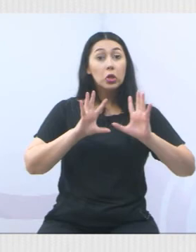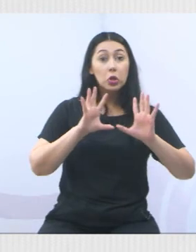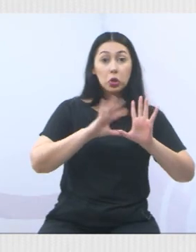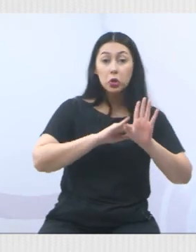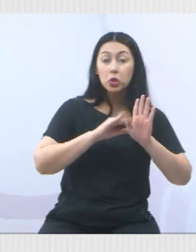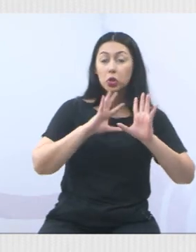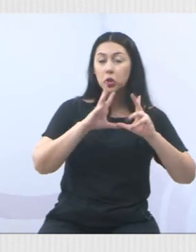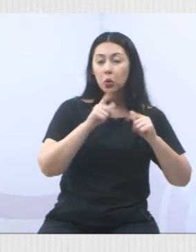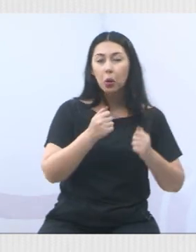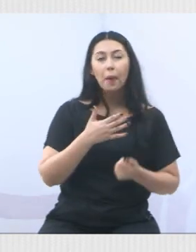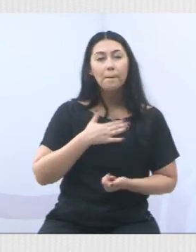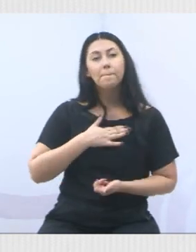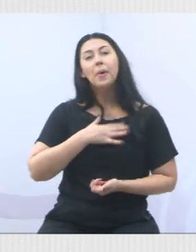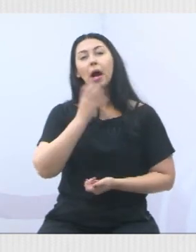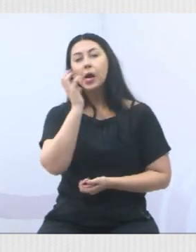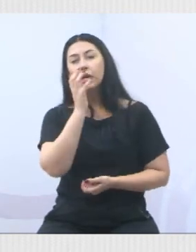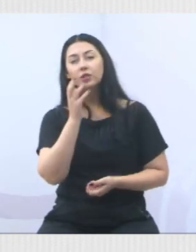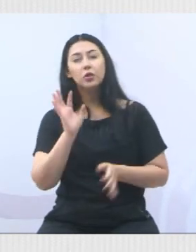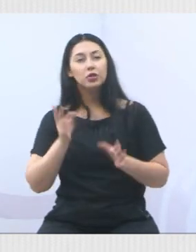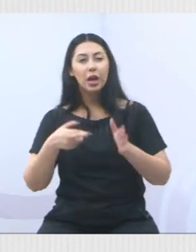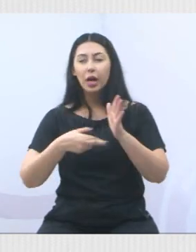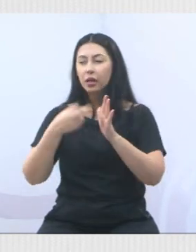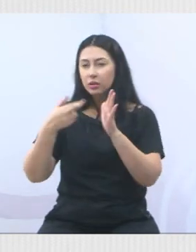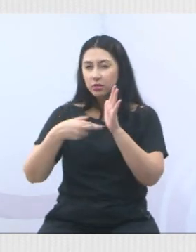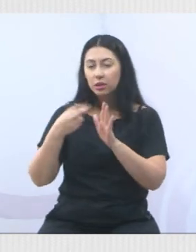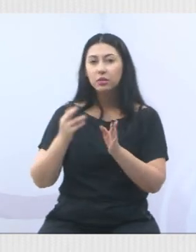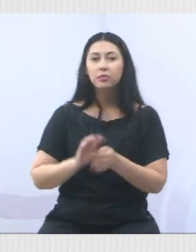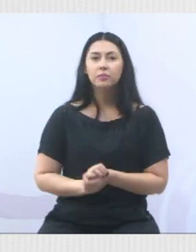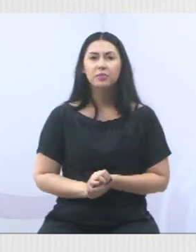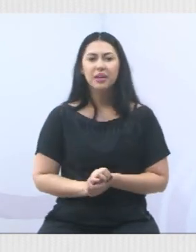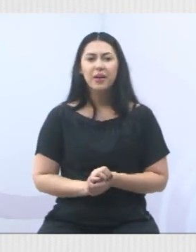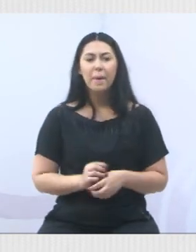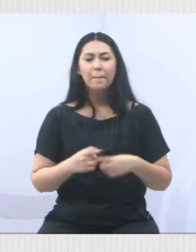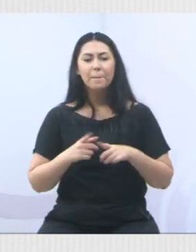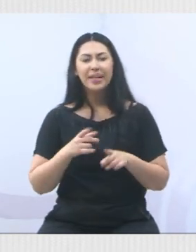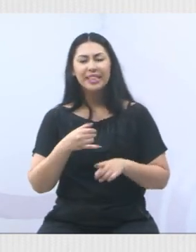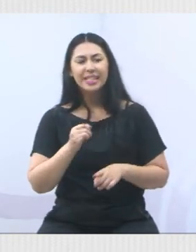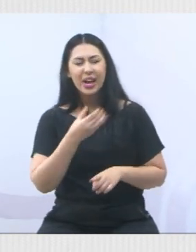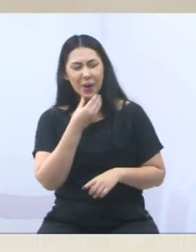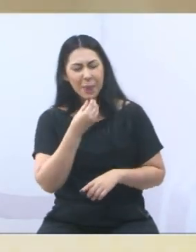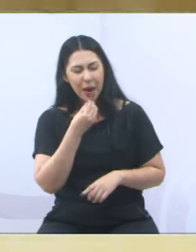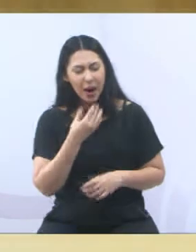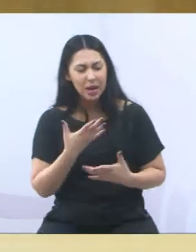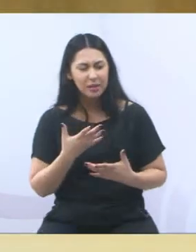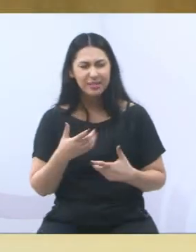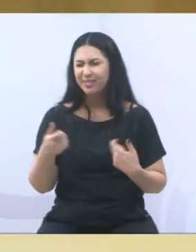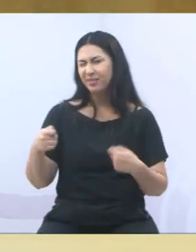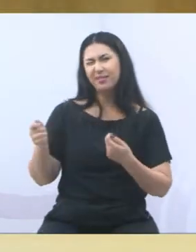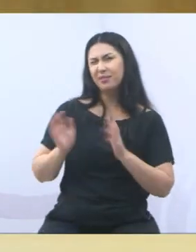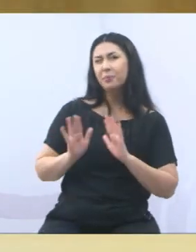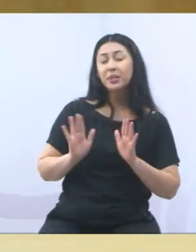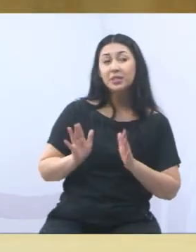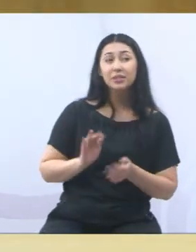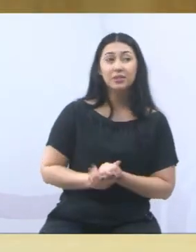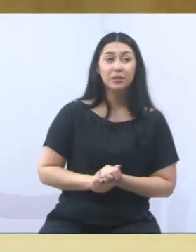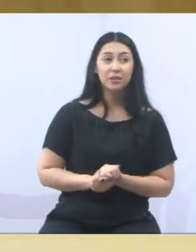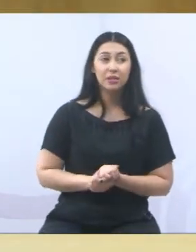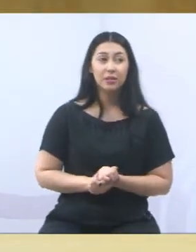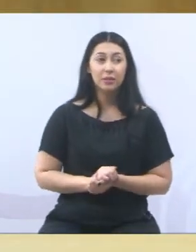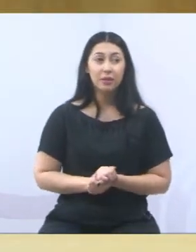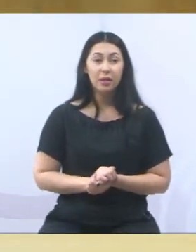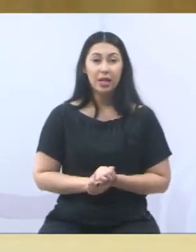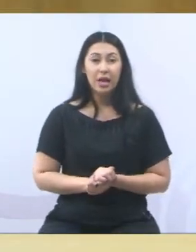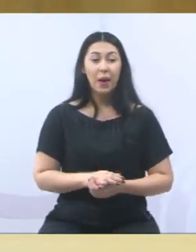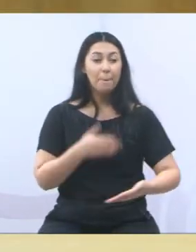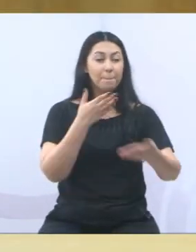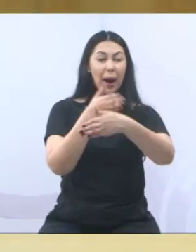né? Ah, Sônia, por que você não castra seus machos? Porque eu não castro, porque todas as minhas fêmeas são castradas, né? E meus animais não saem